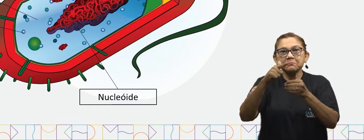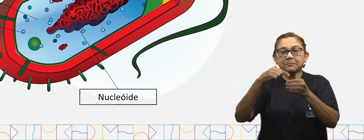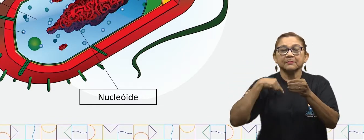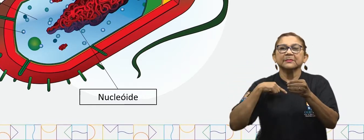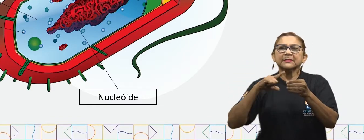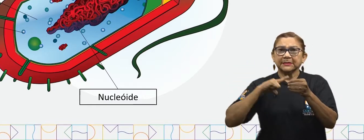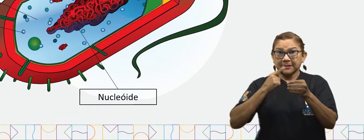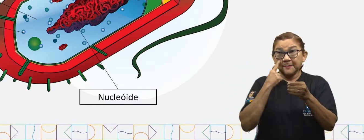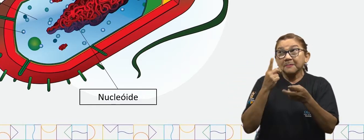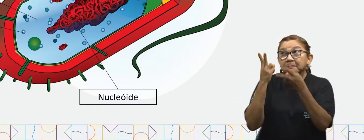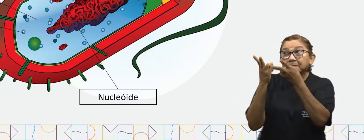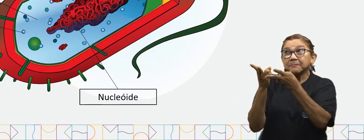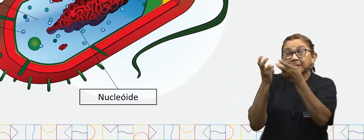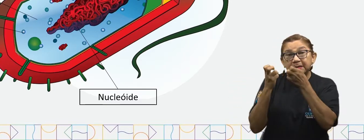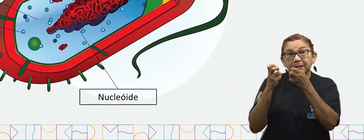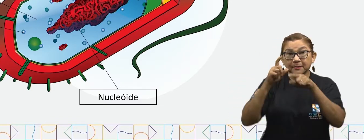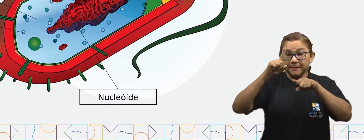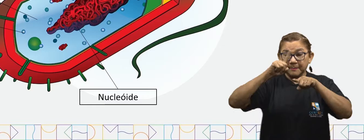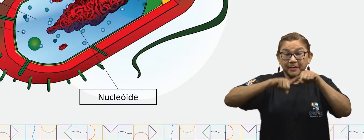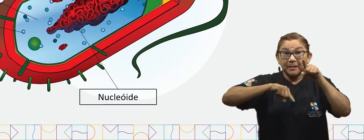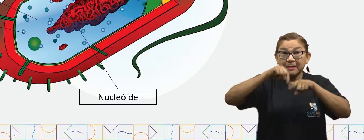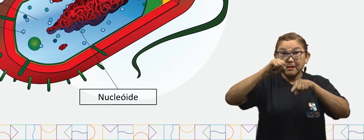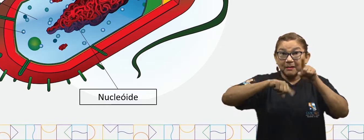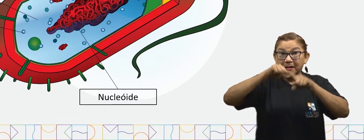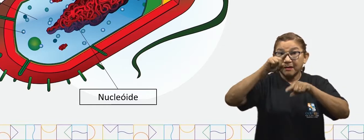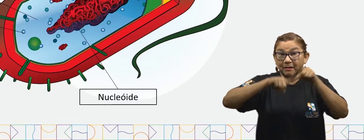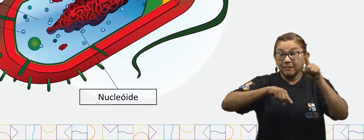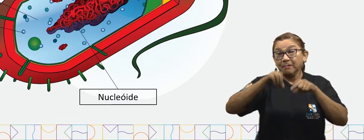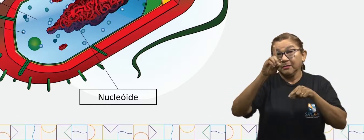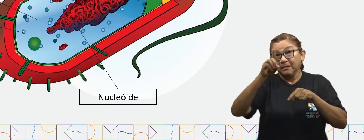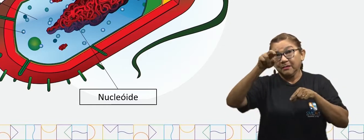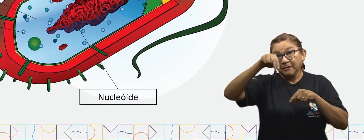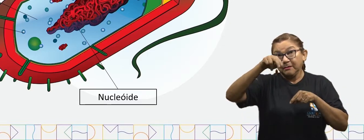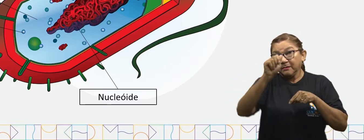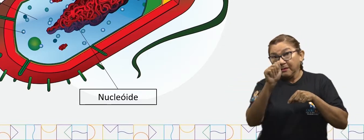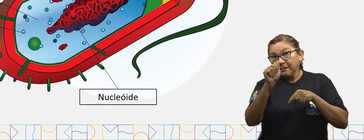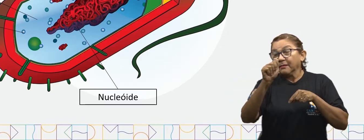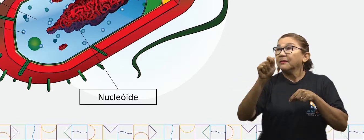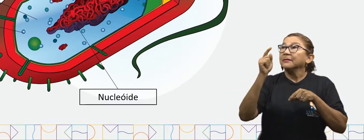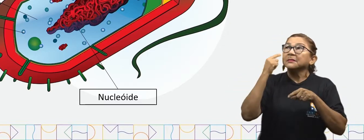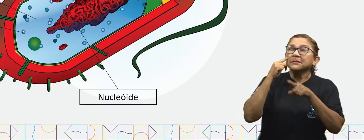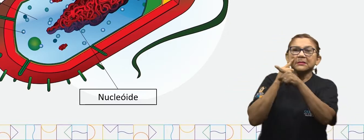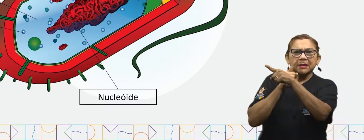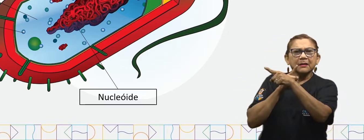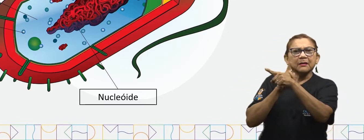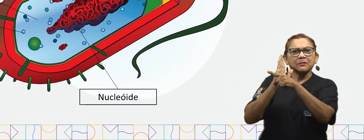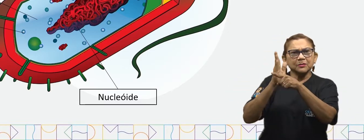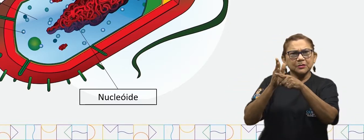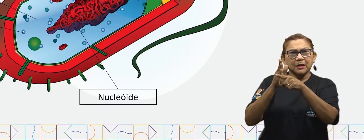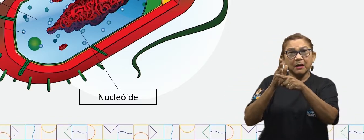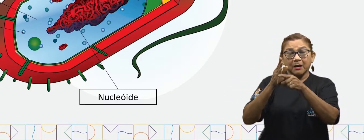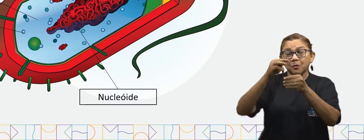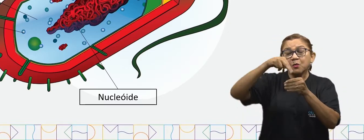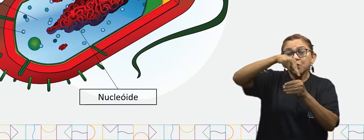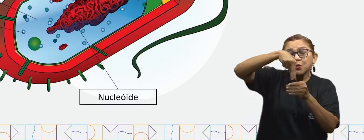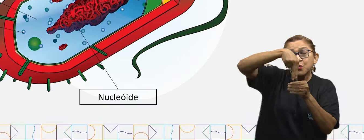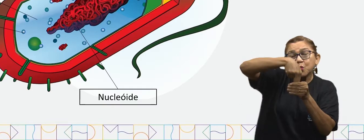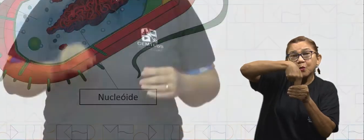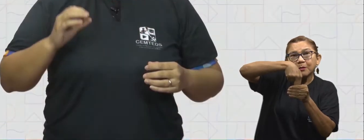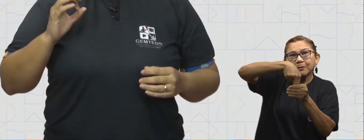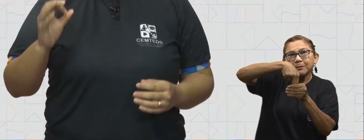nucleóide. Perceba o material genético em vermelho concentrado em uma região, o